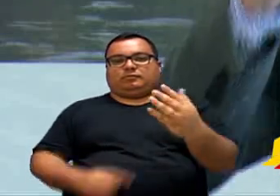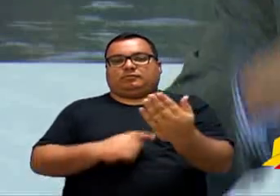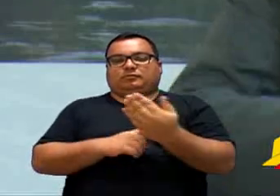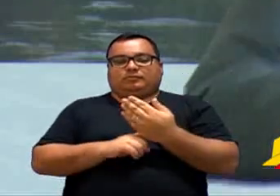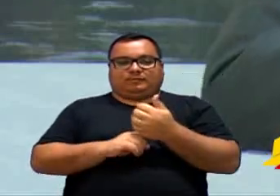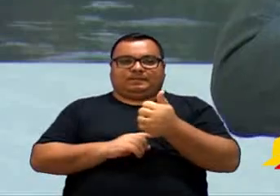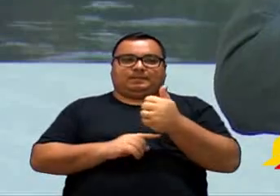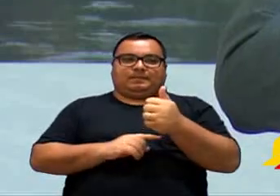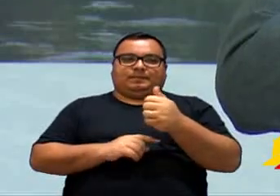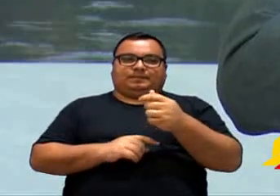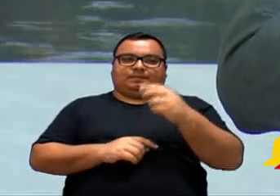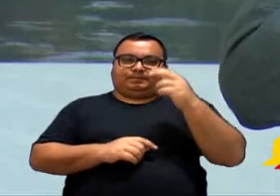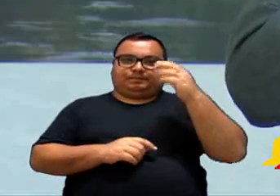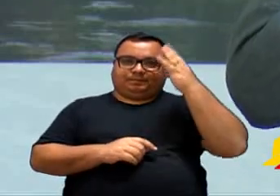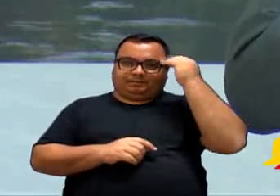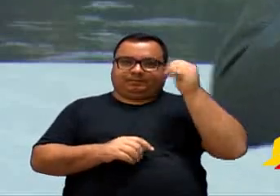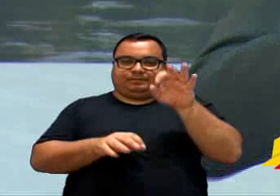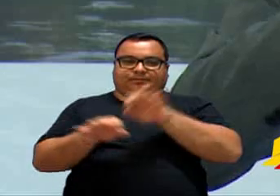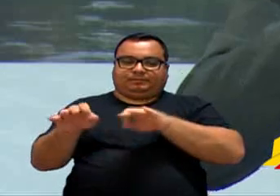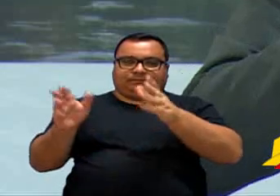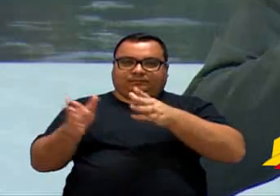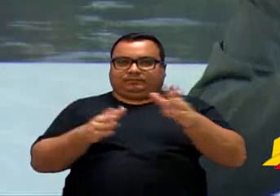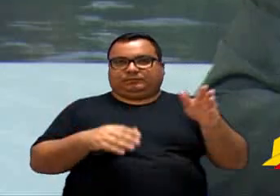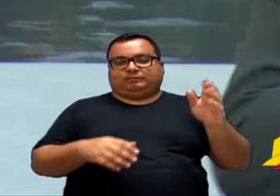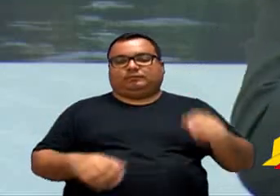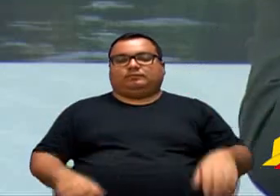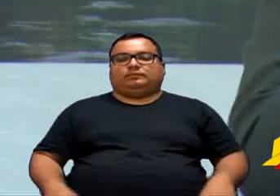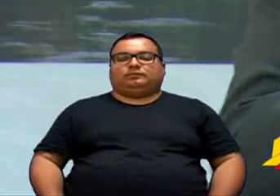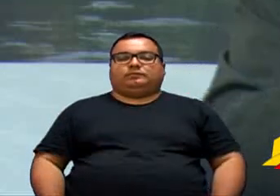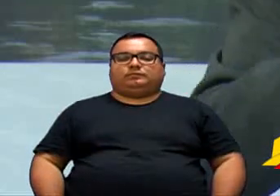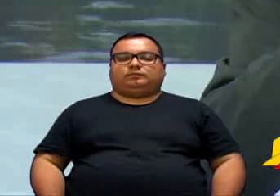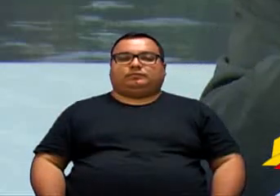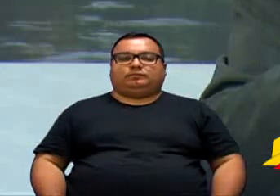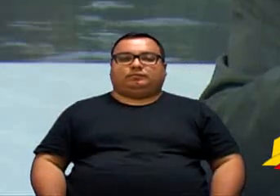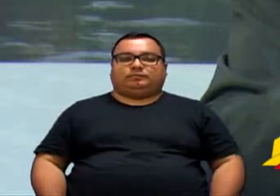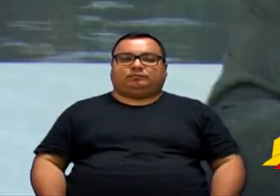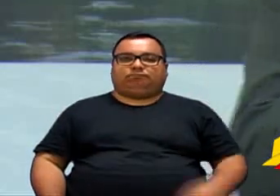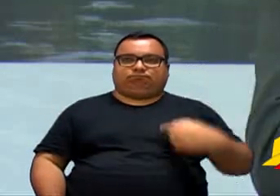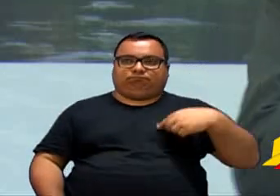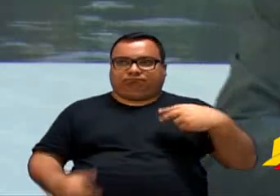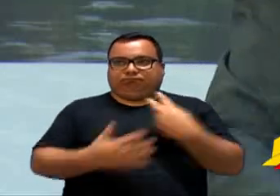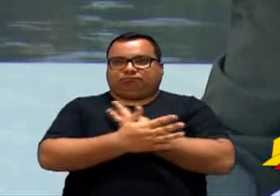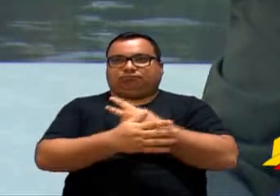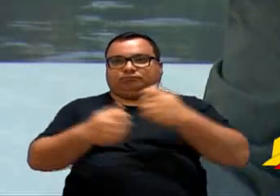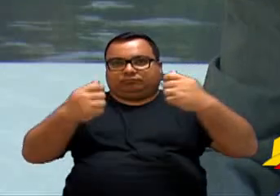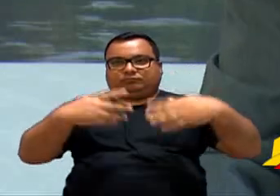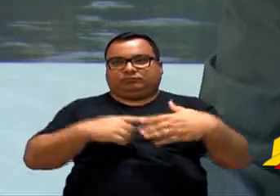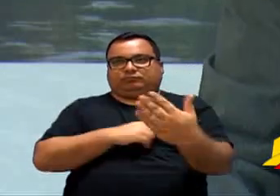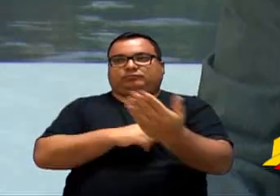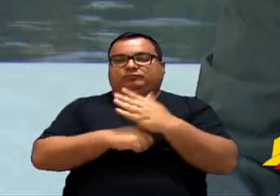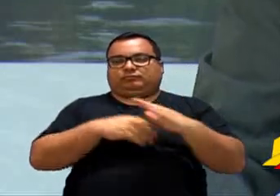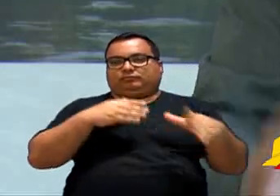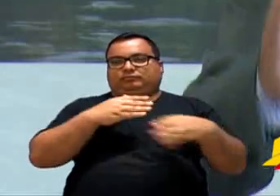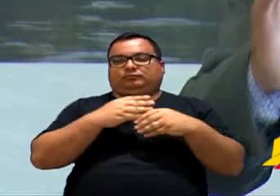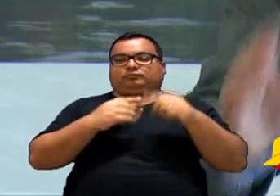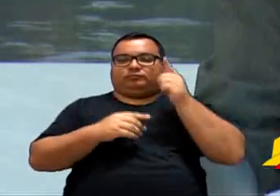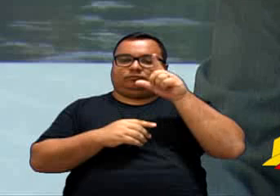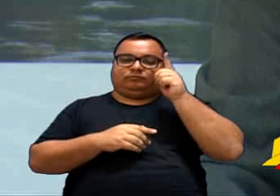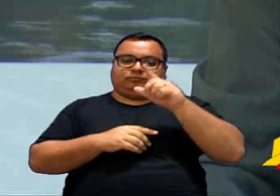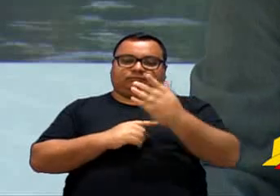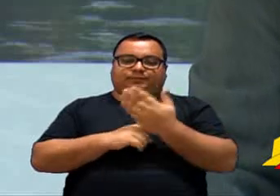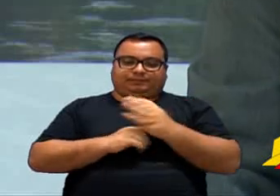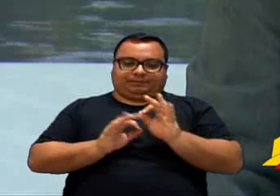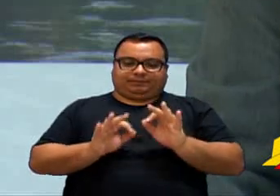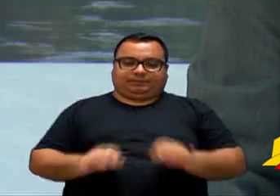conhecimento grande nessa área e qualquer coisa pode nos ajudar aqui, se eu cometer algum erro, algum deslize, Vossa Excelência me